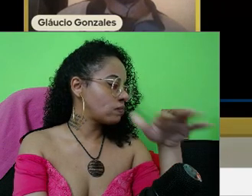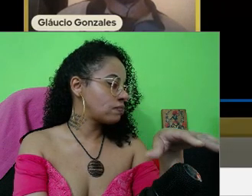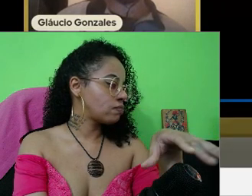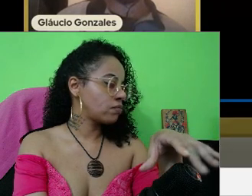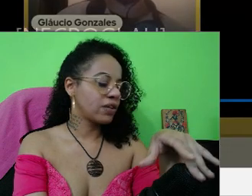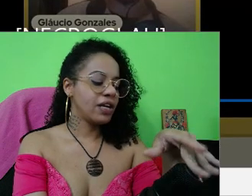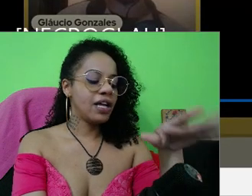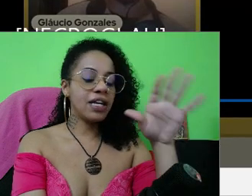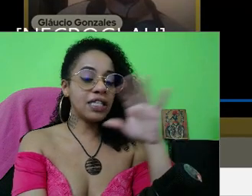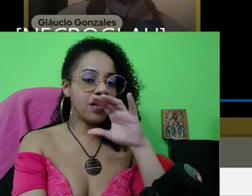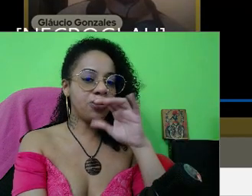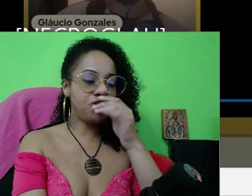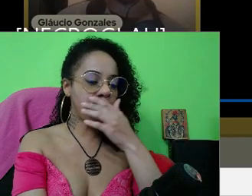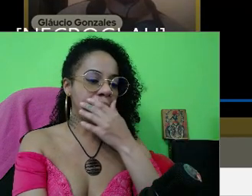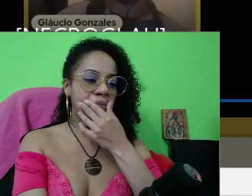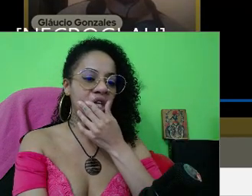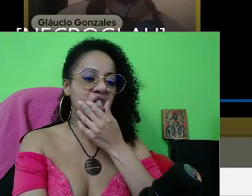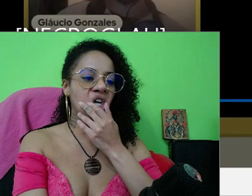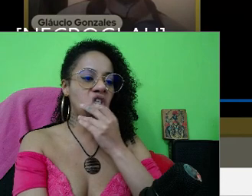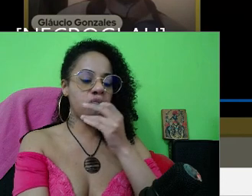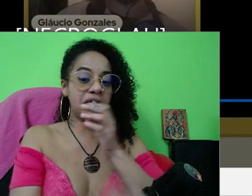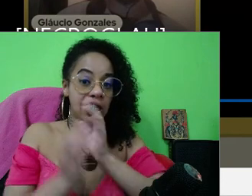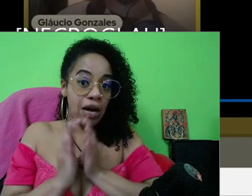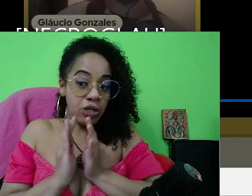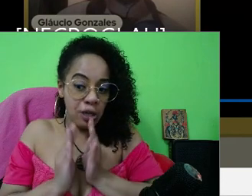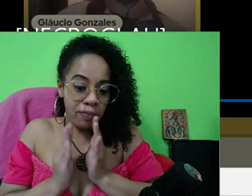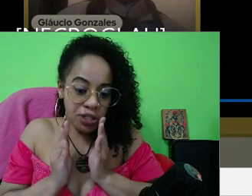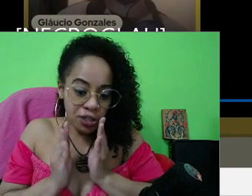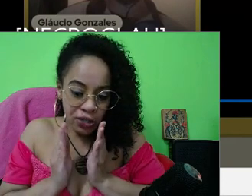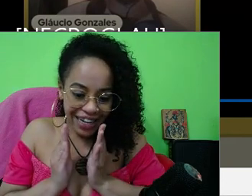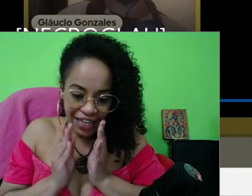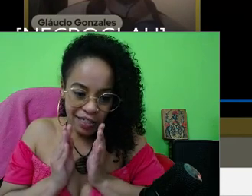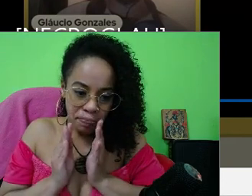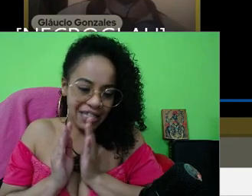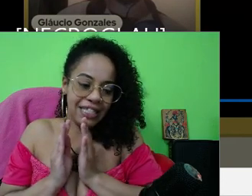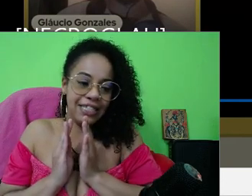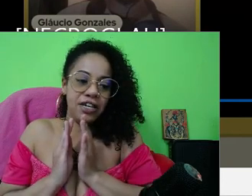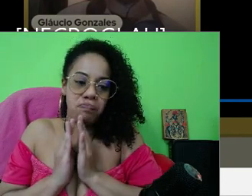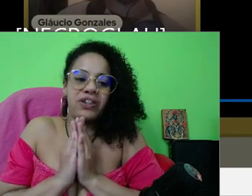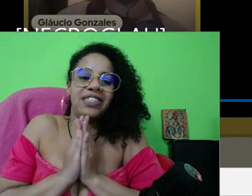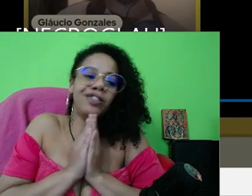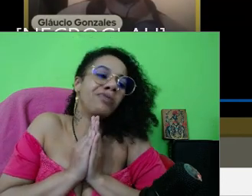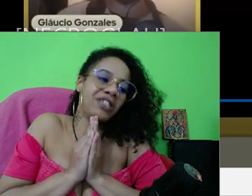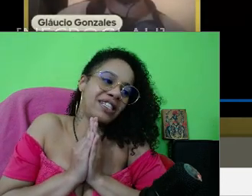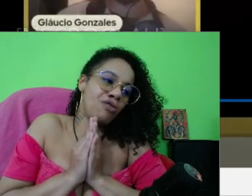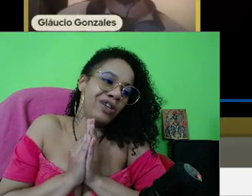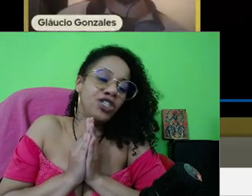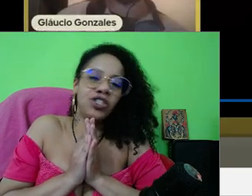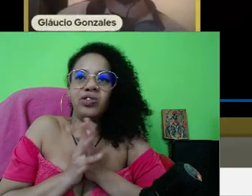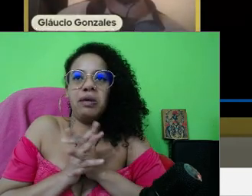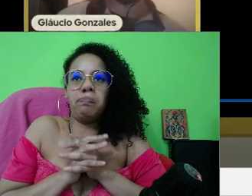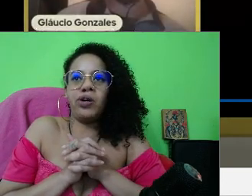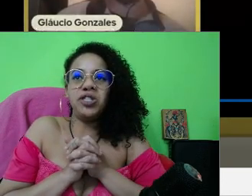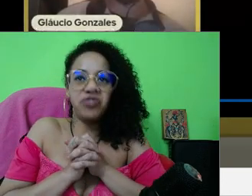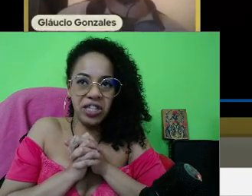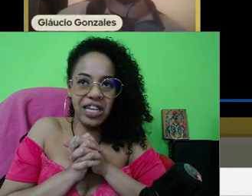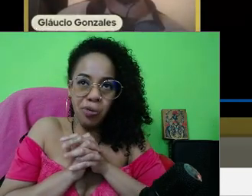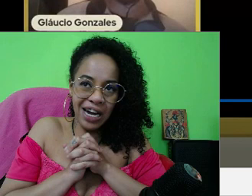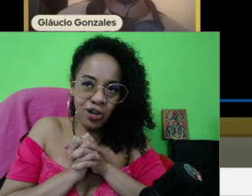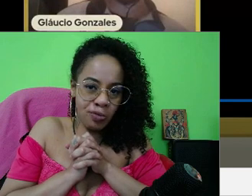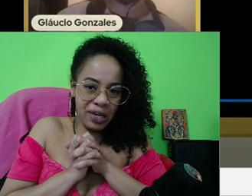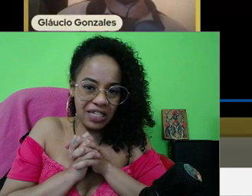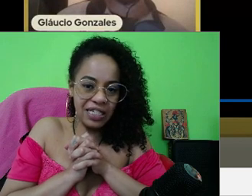hoje nessa hora eu tive uma impressão de tipo assim não eu só posso mostrar esse pedacinho porque se eu mostrar o antes e o depois